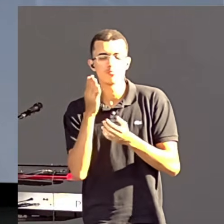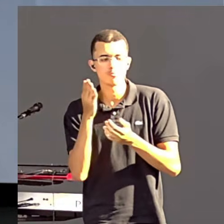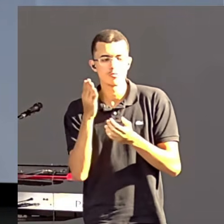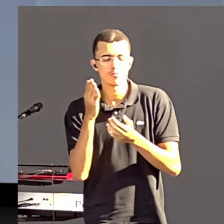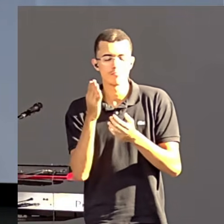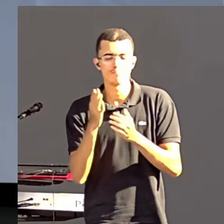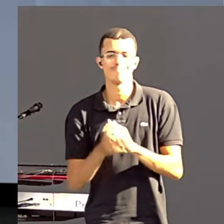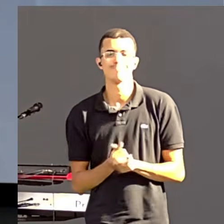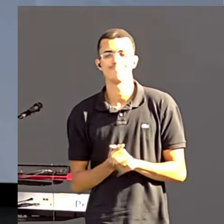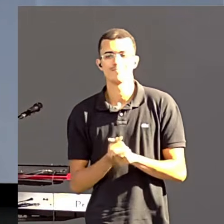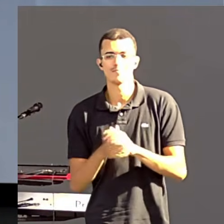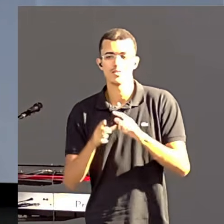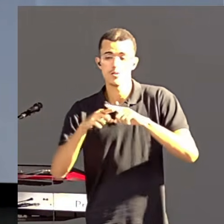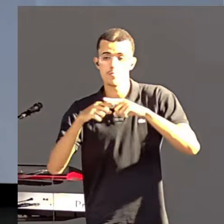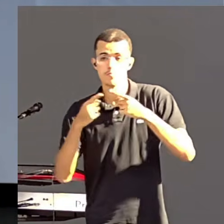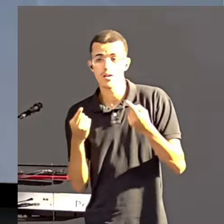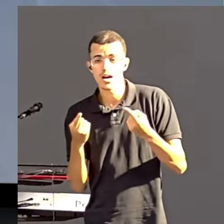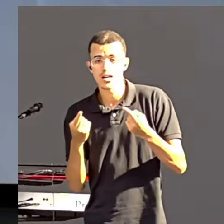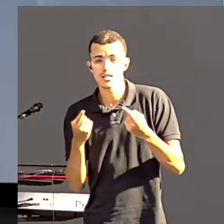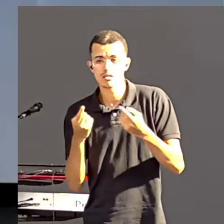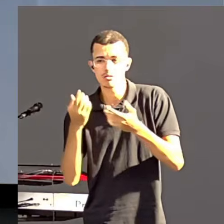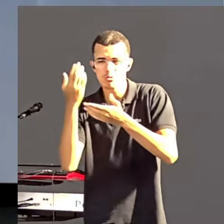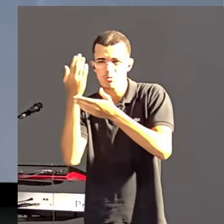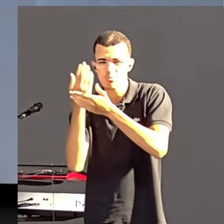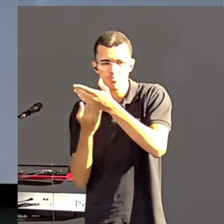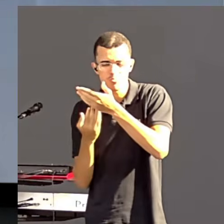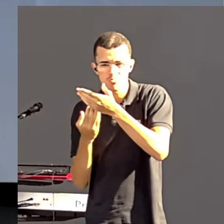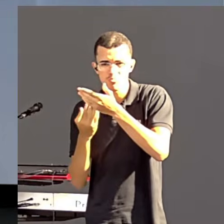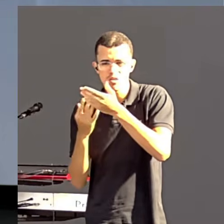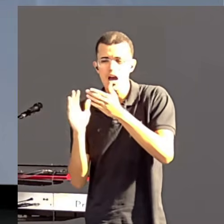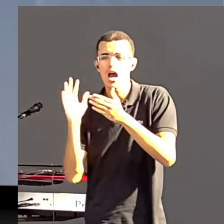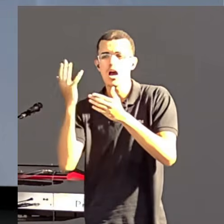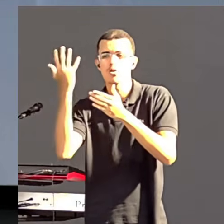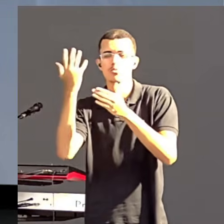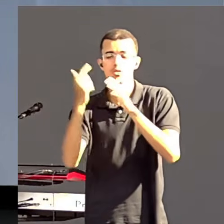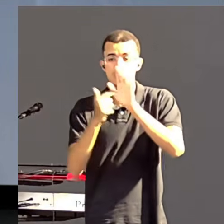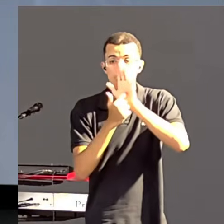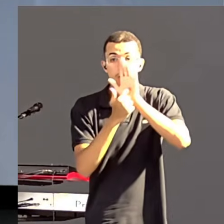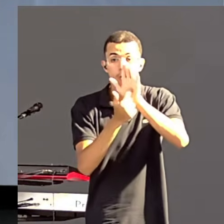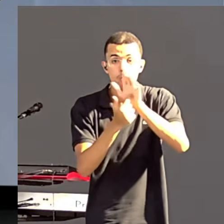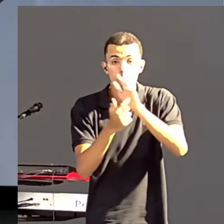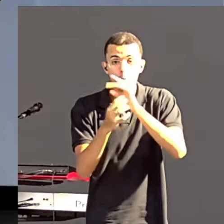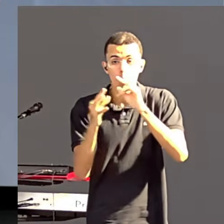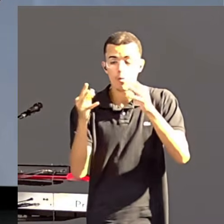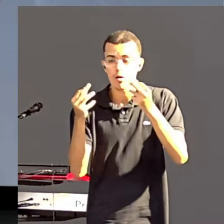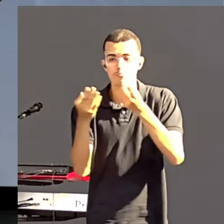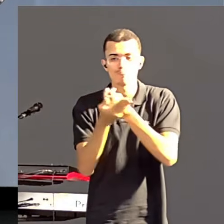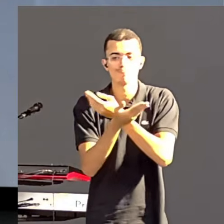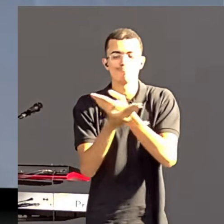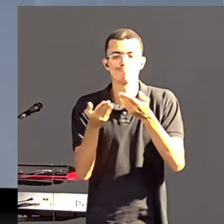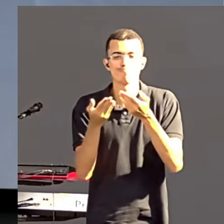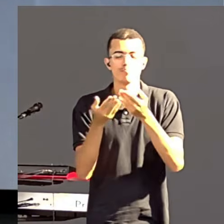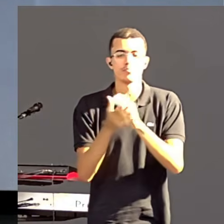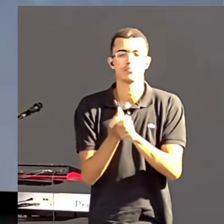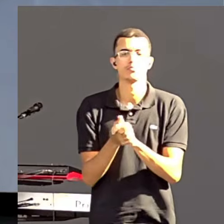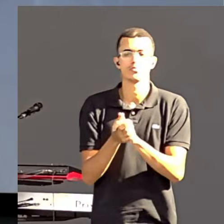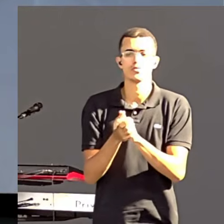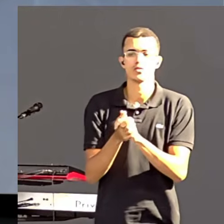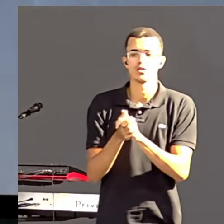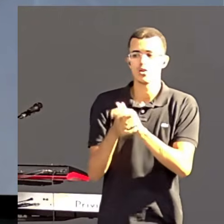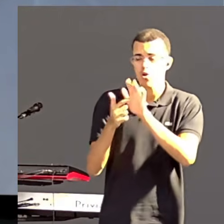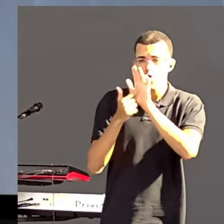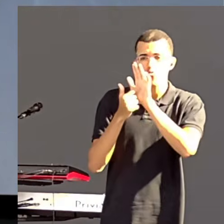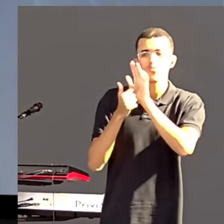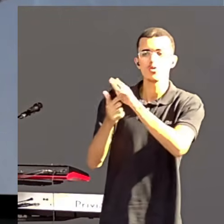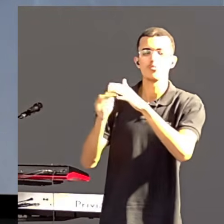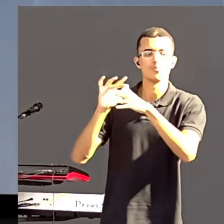Instagram. Mas a queda já estava acontecendo lá atrás. Esse é o momento em que se tornou público, que é o que acontece, né, gente? Quando vem para a mídia, esse é